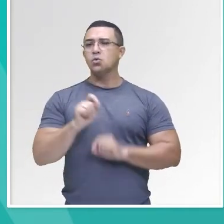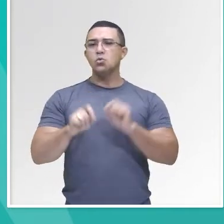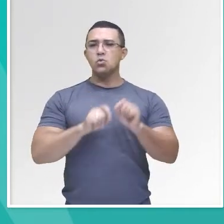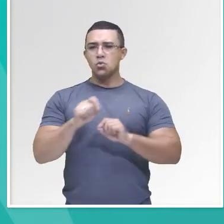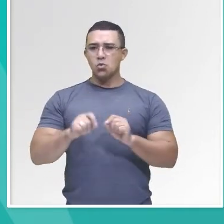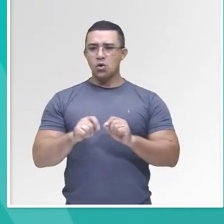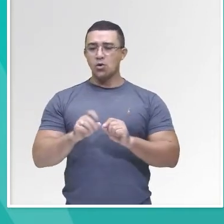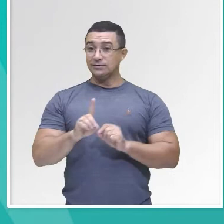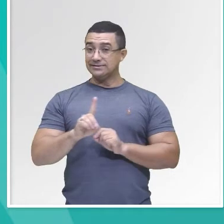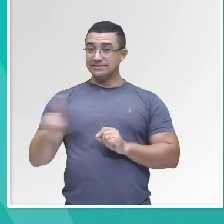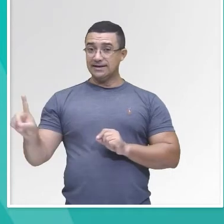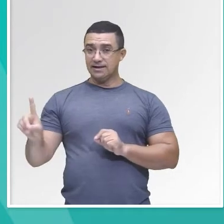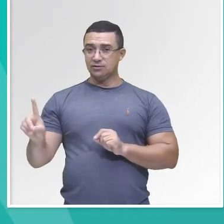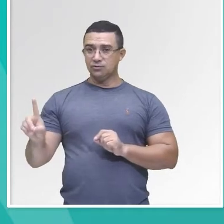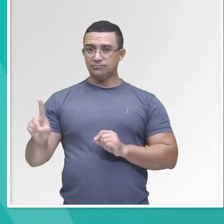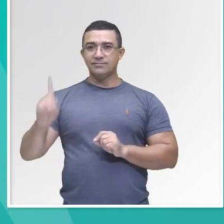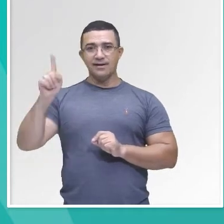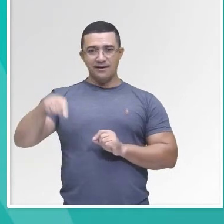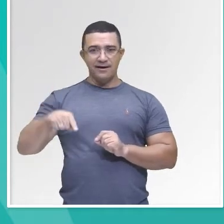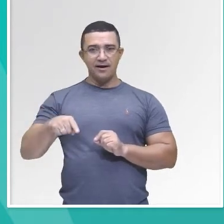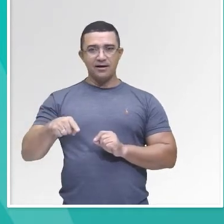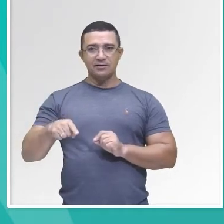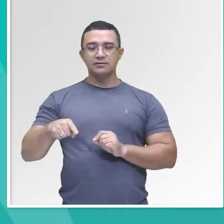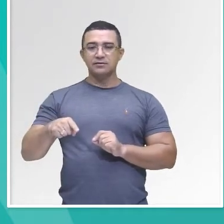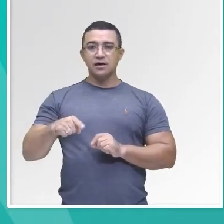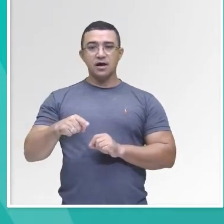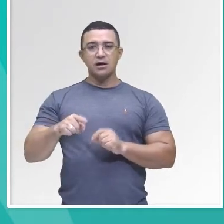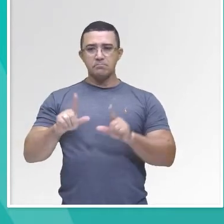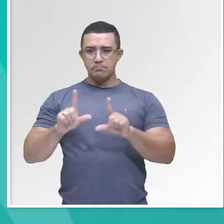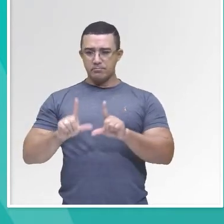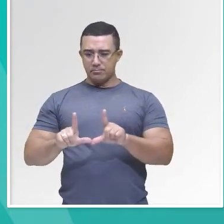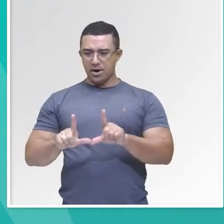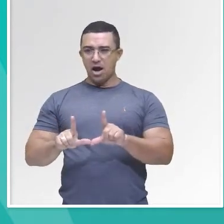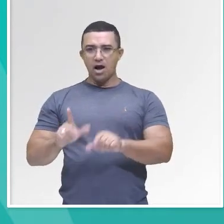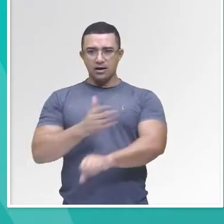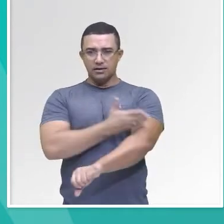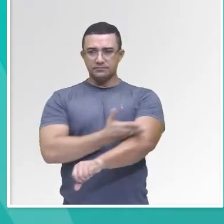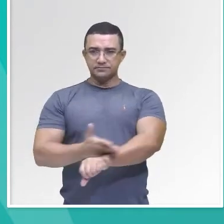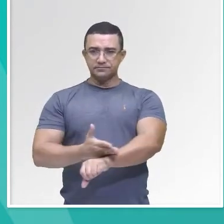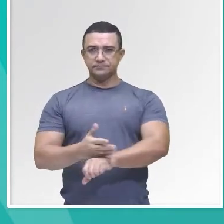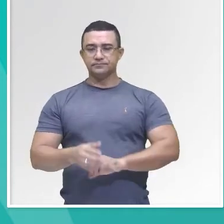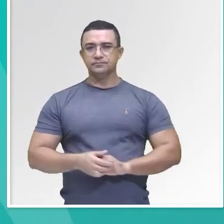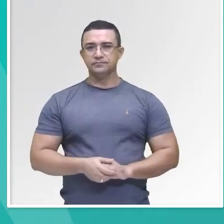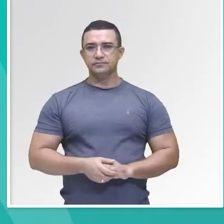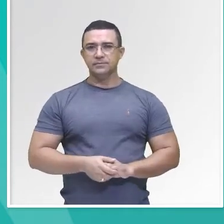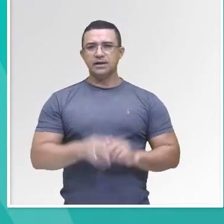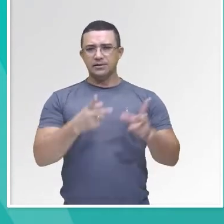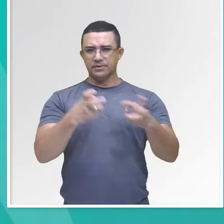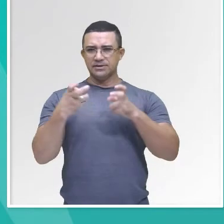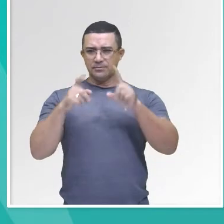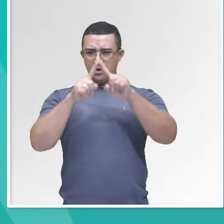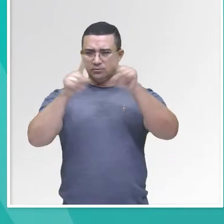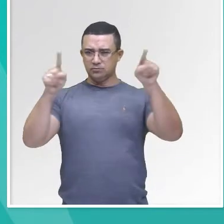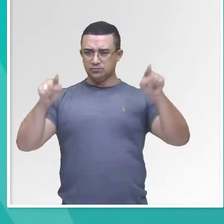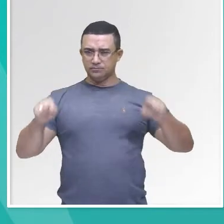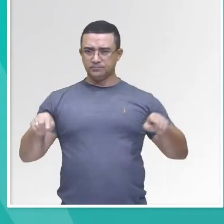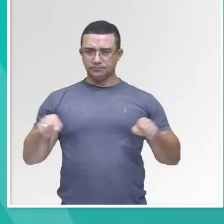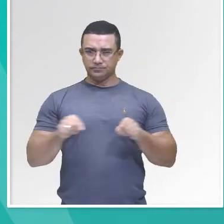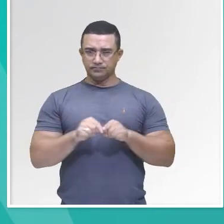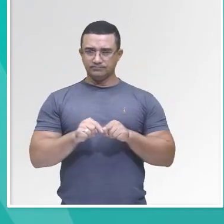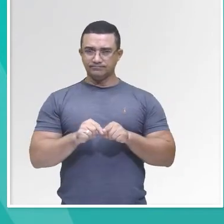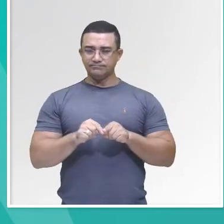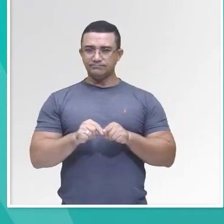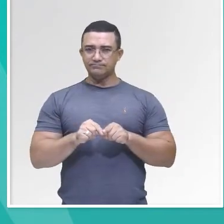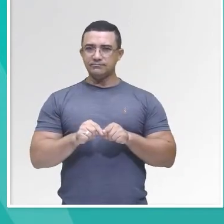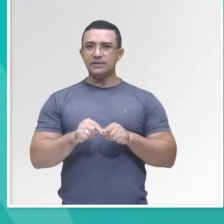nosso lado direito? Tem que ser a casa branca. E vocês observando bem o tabuleiro, vocês percebem que